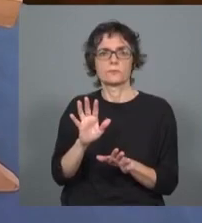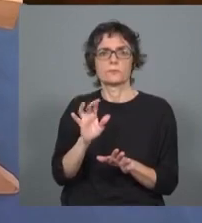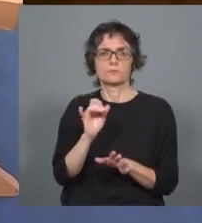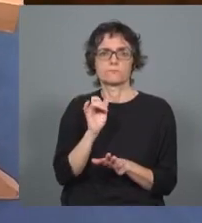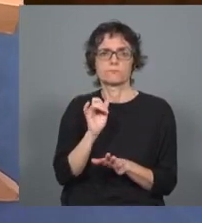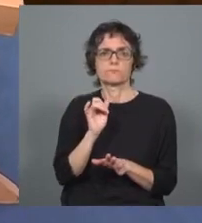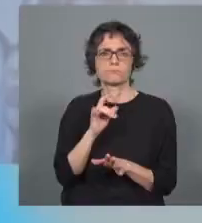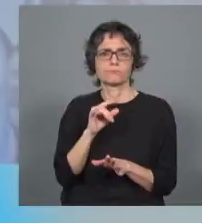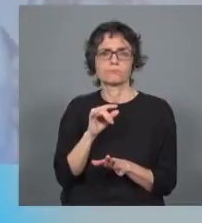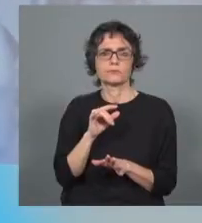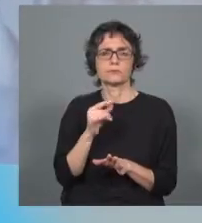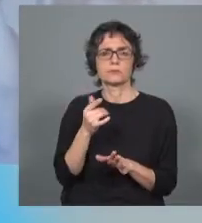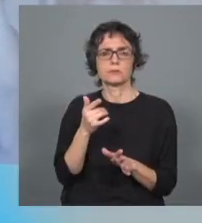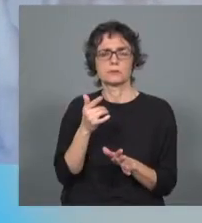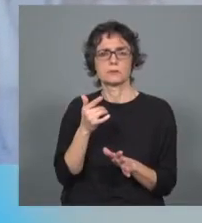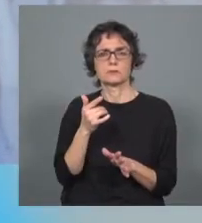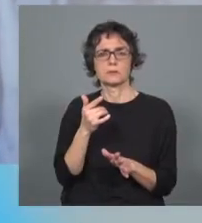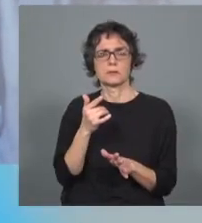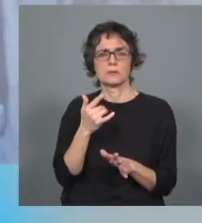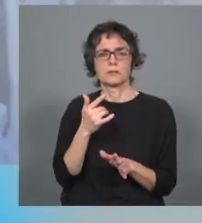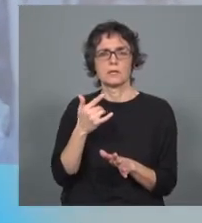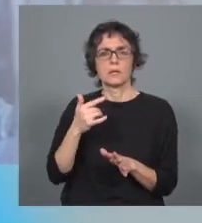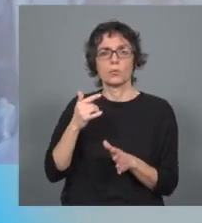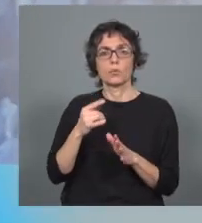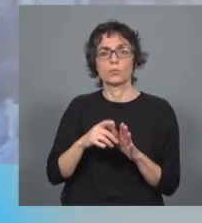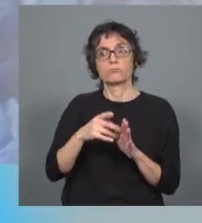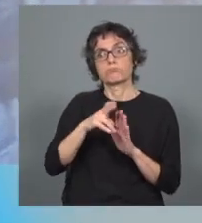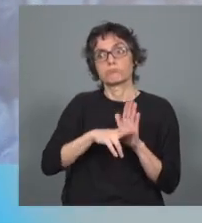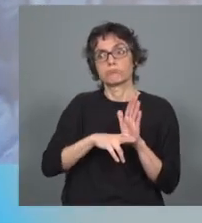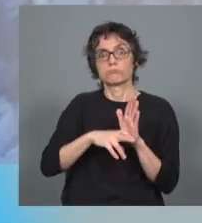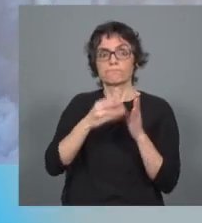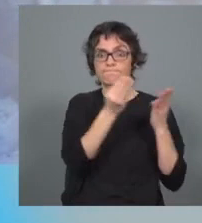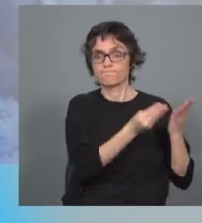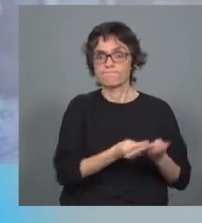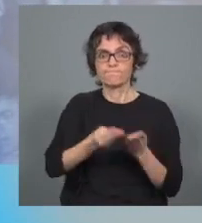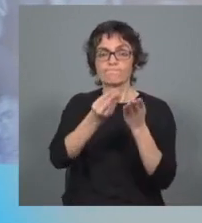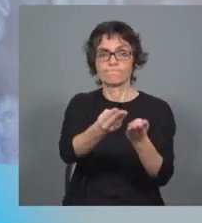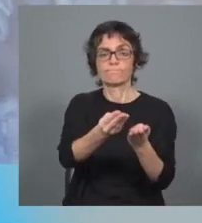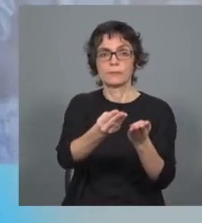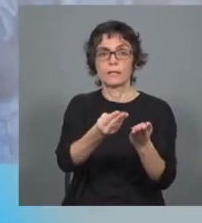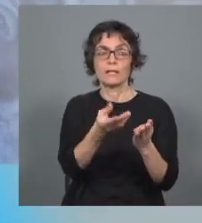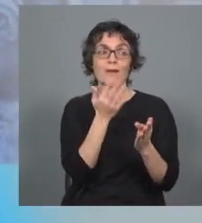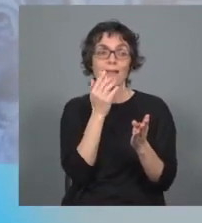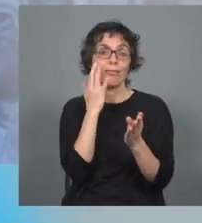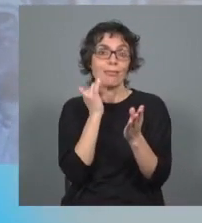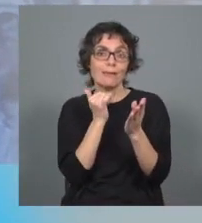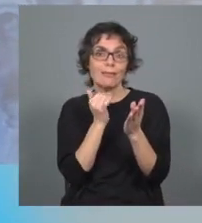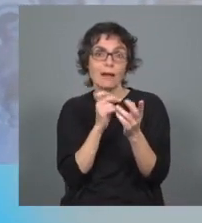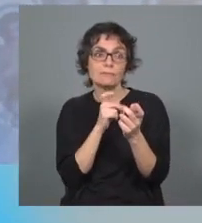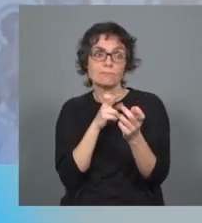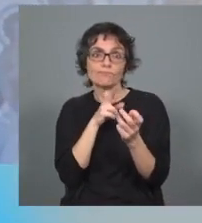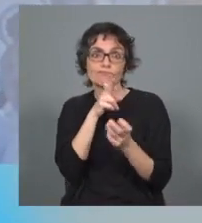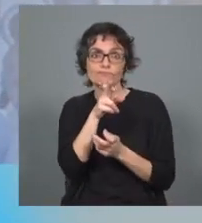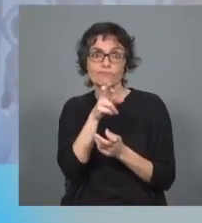que avance uma regulamentação que vá pegar nesse segmento e vai procurar responder às objeções